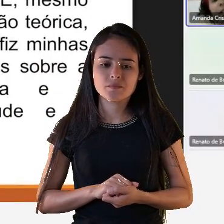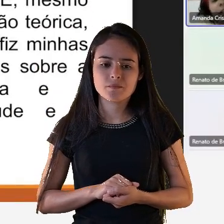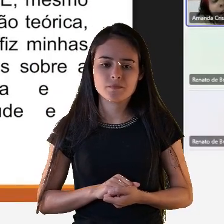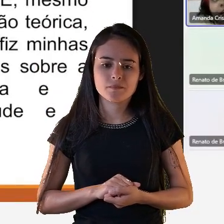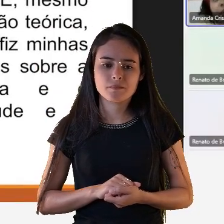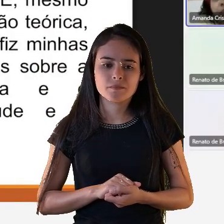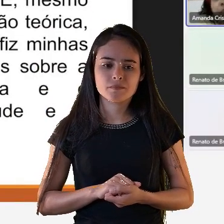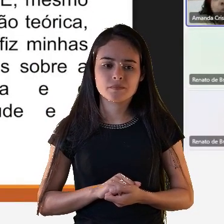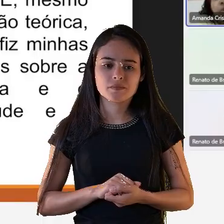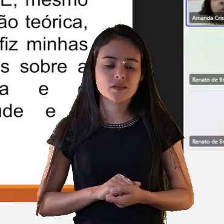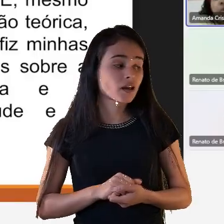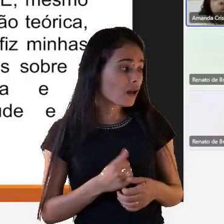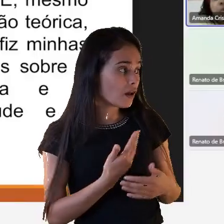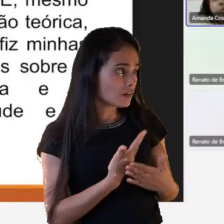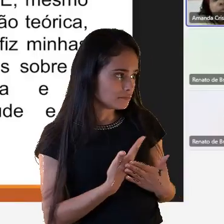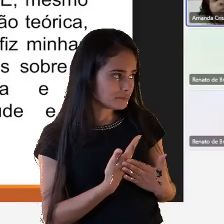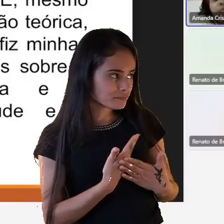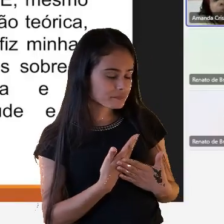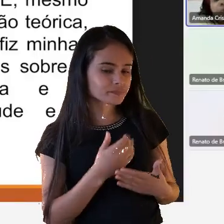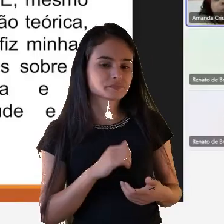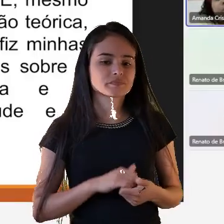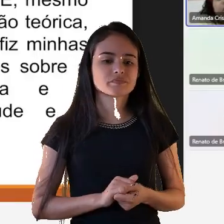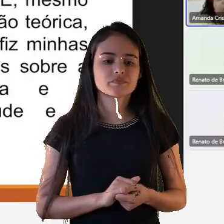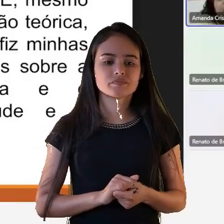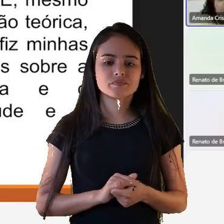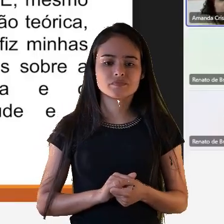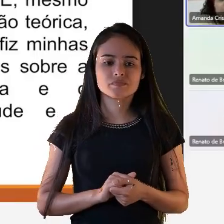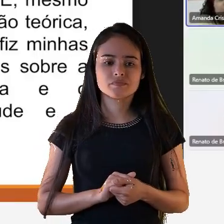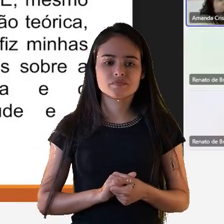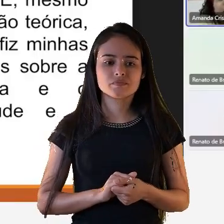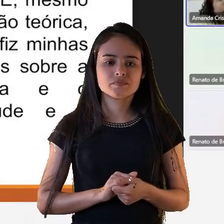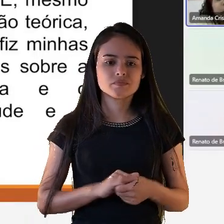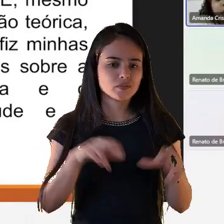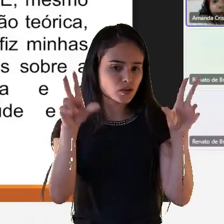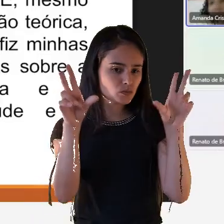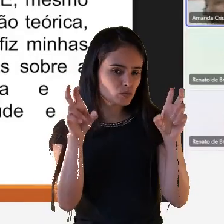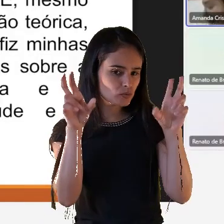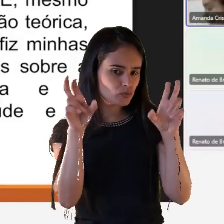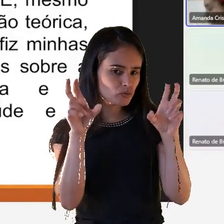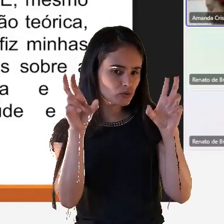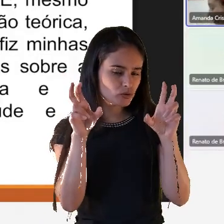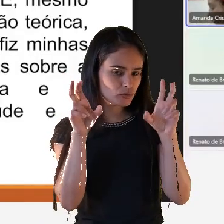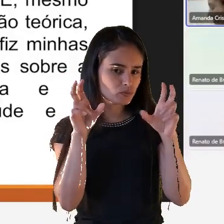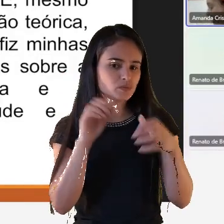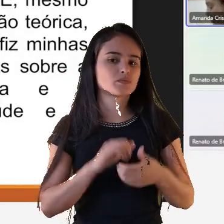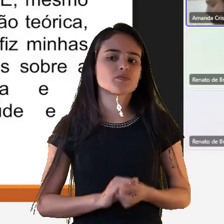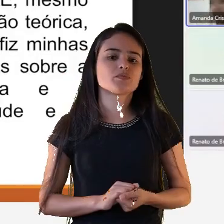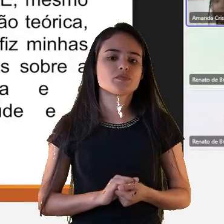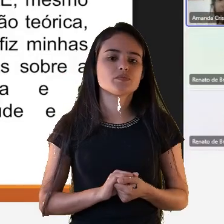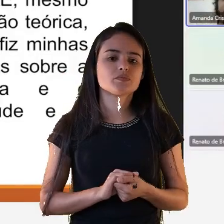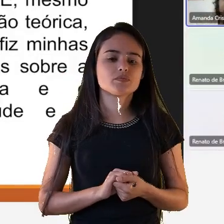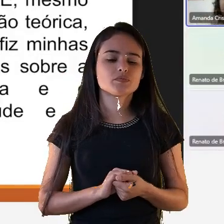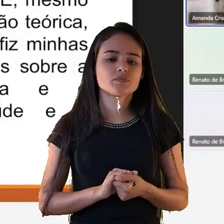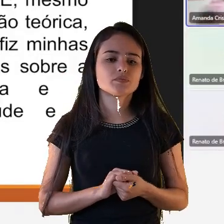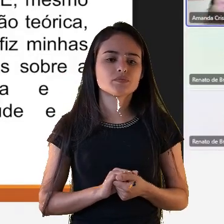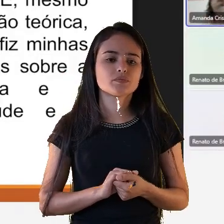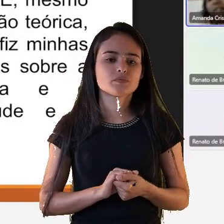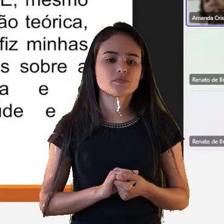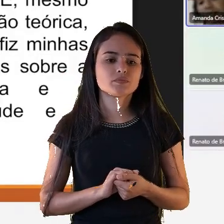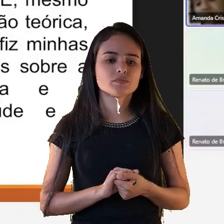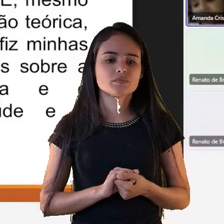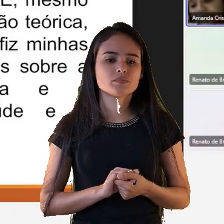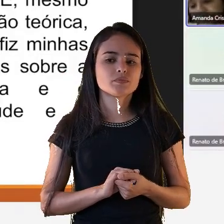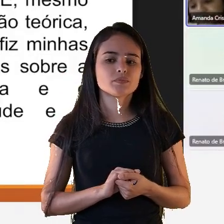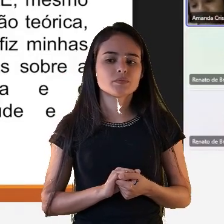Então, aqui é o subtítulo, né, do livro, né, até eu estou aqui com o livro na